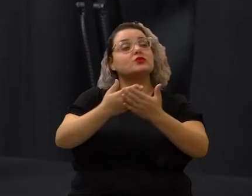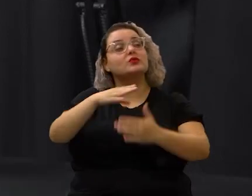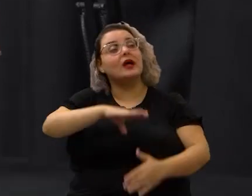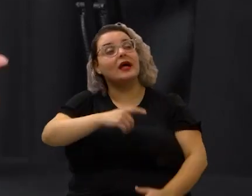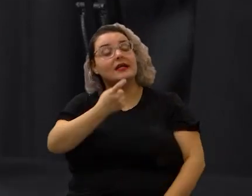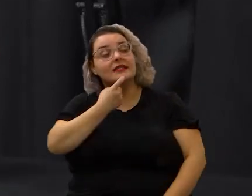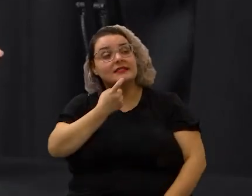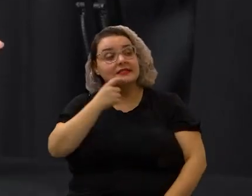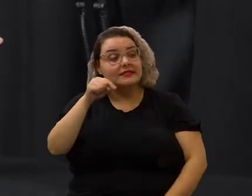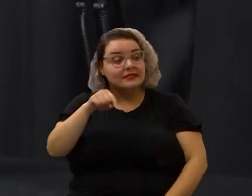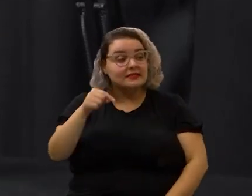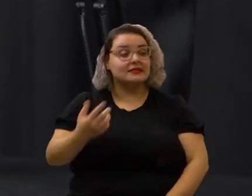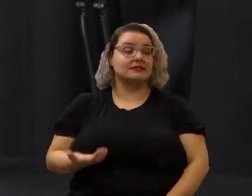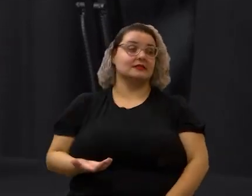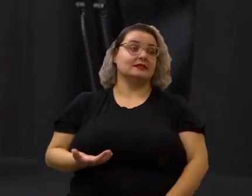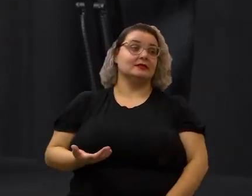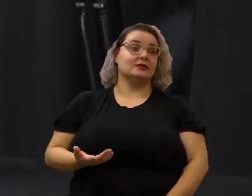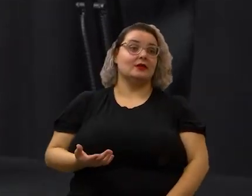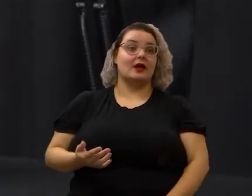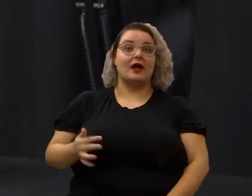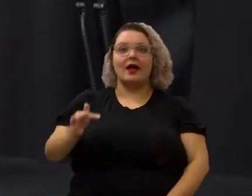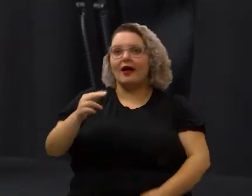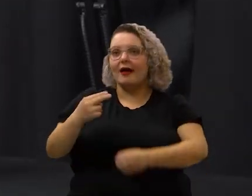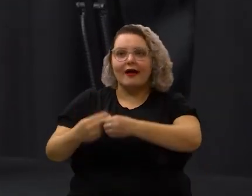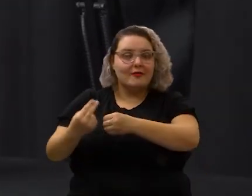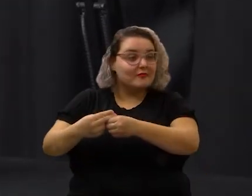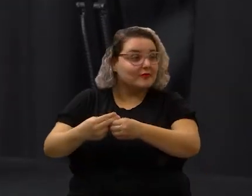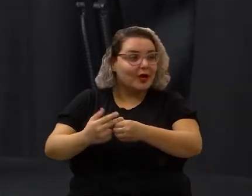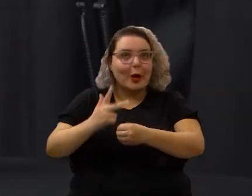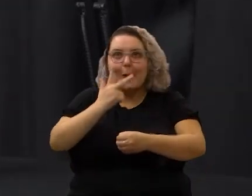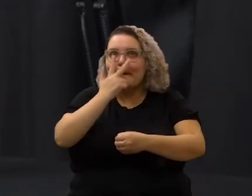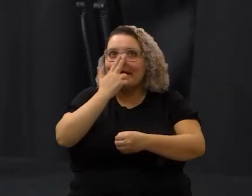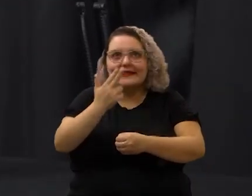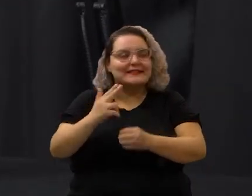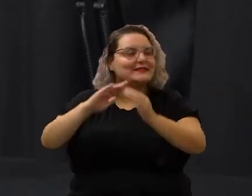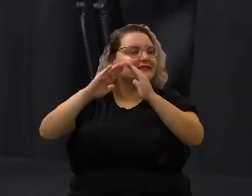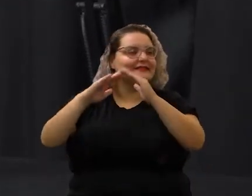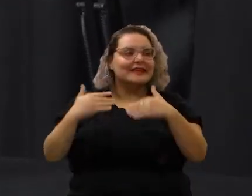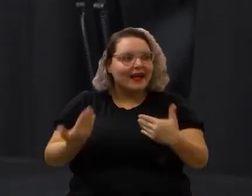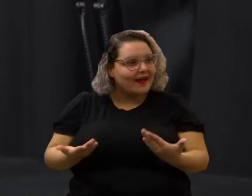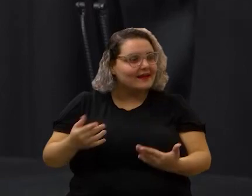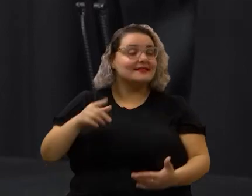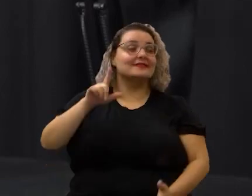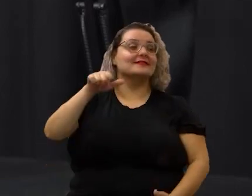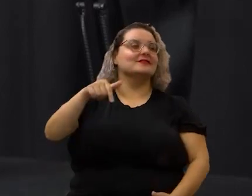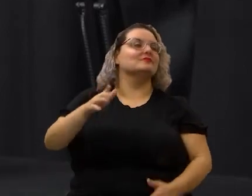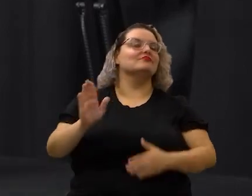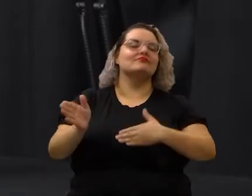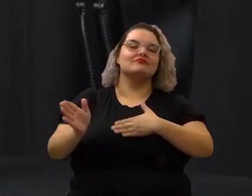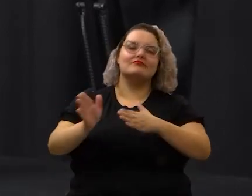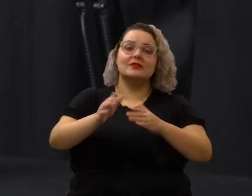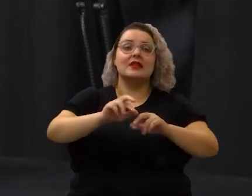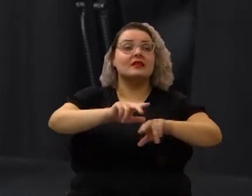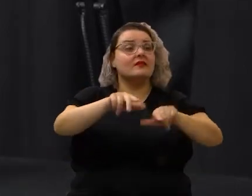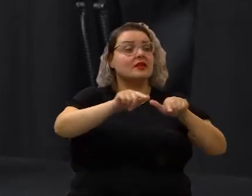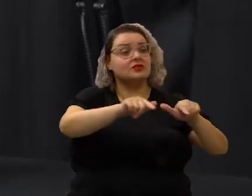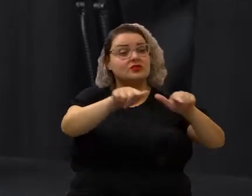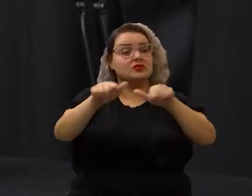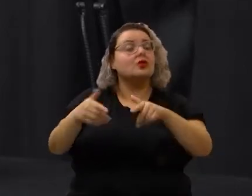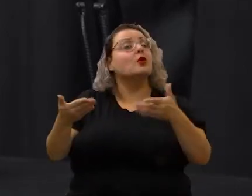estudar em Campinas, colocou a universidade praticamente como a sua casa, né? E depois trilhou